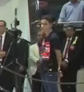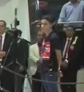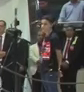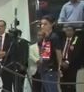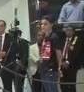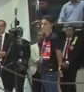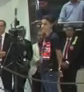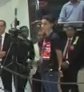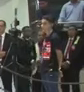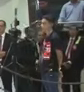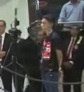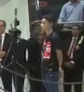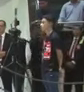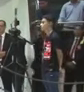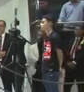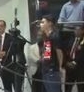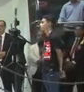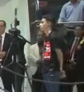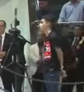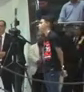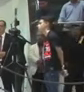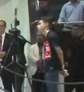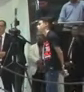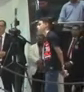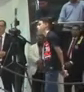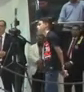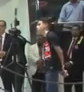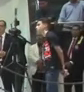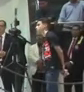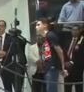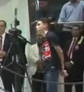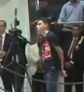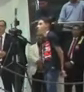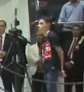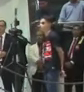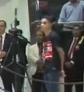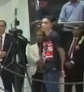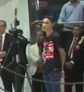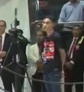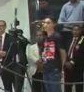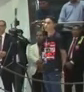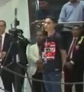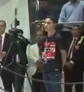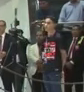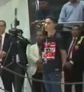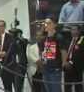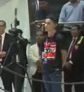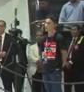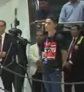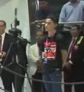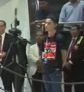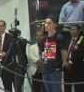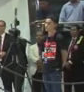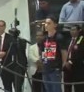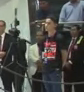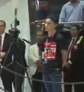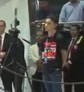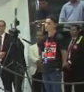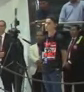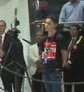Por gentileza, parem todos, por favor, que eu preciso compartilhar algo que o Espírito